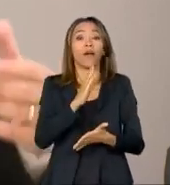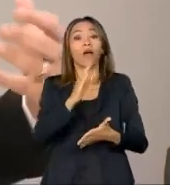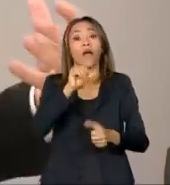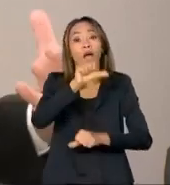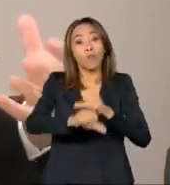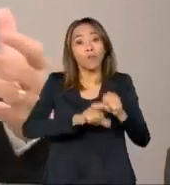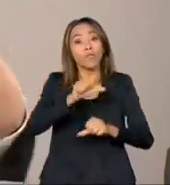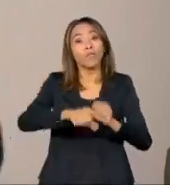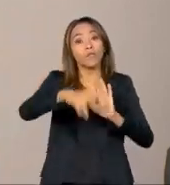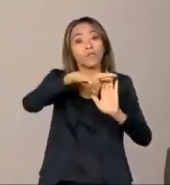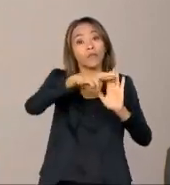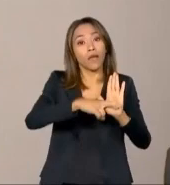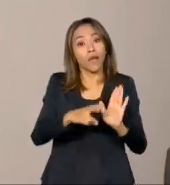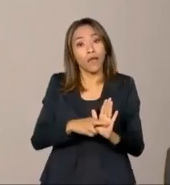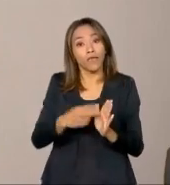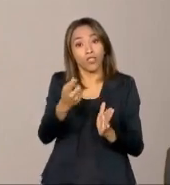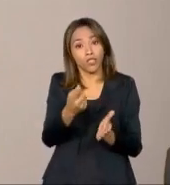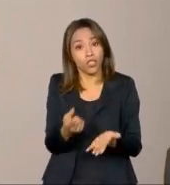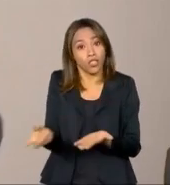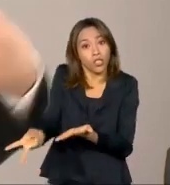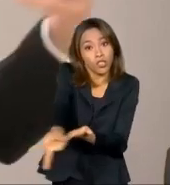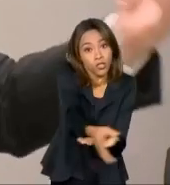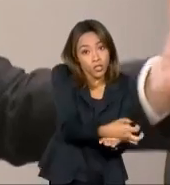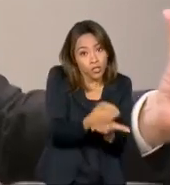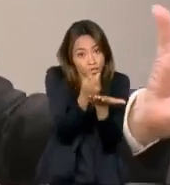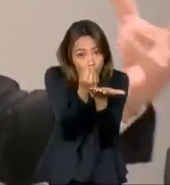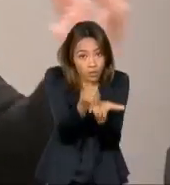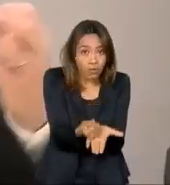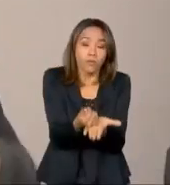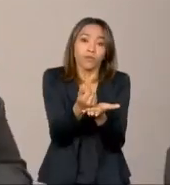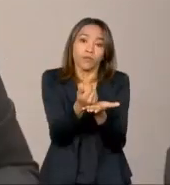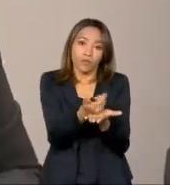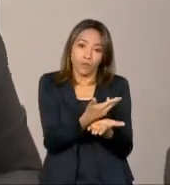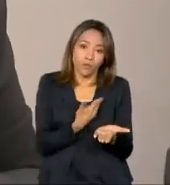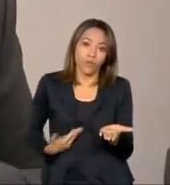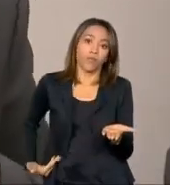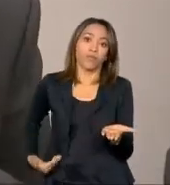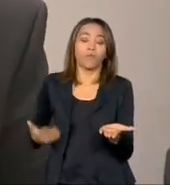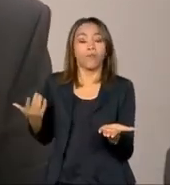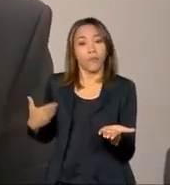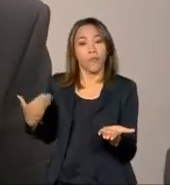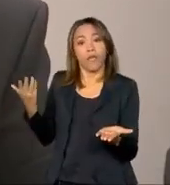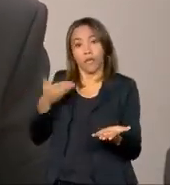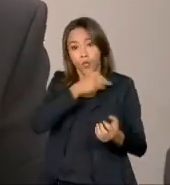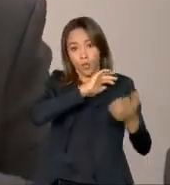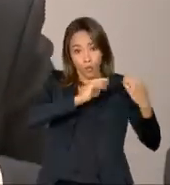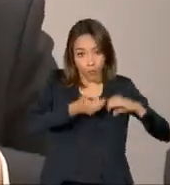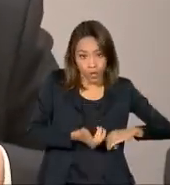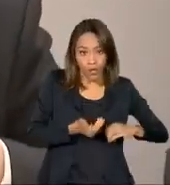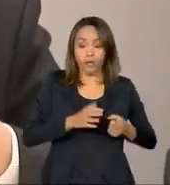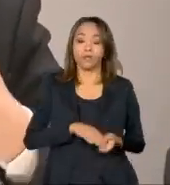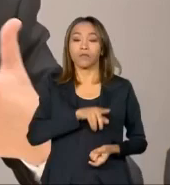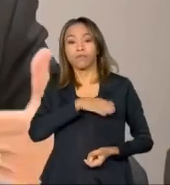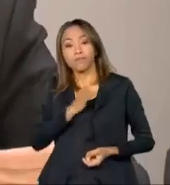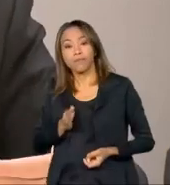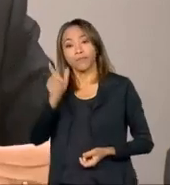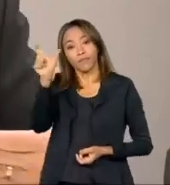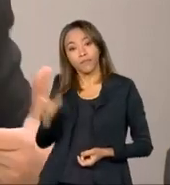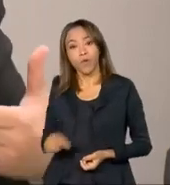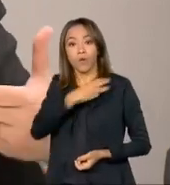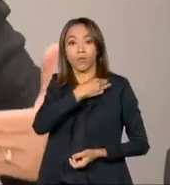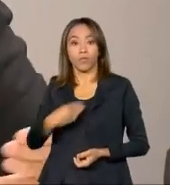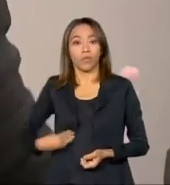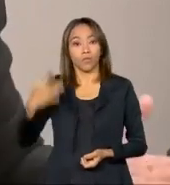Que pouca gente imaginava ser possível. E o Congresso, mais o presidente, mais o ministro Haddad, enfim, estão conseguindo